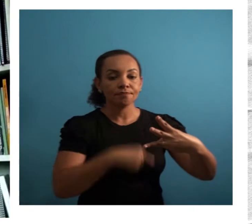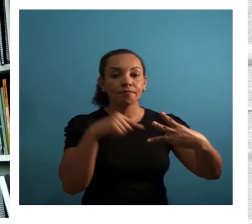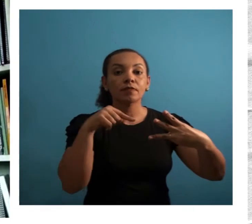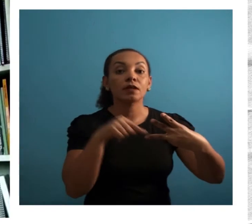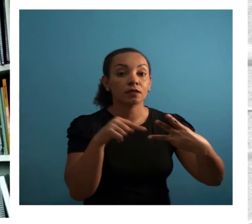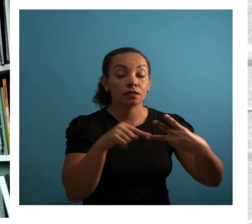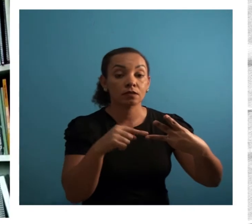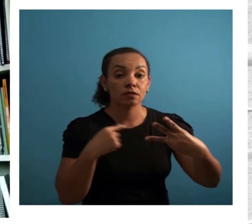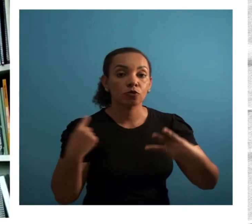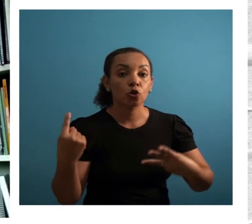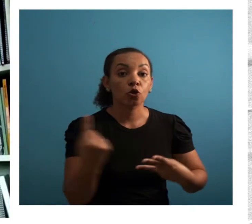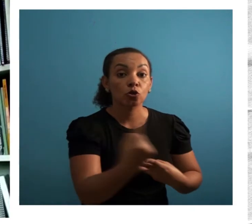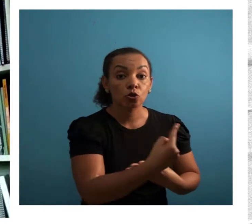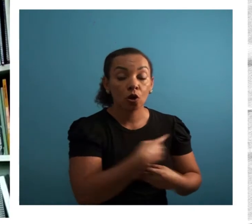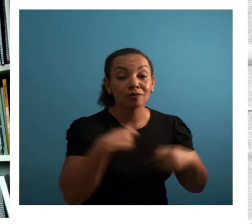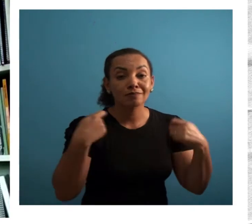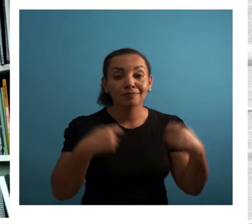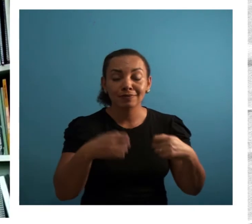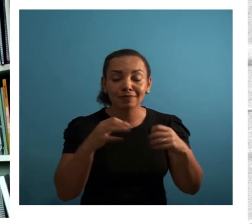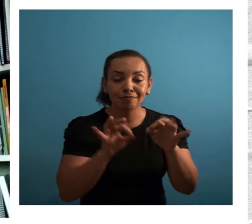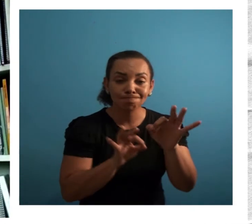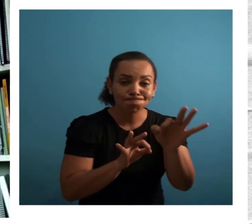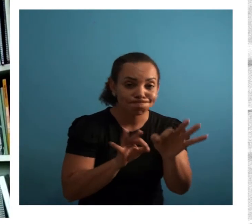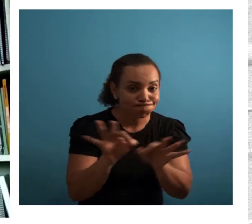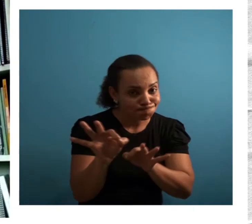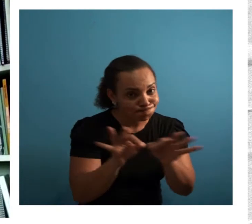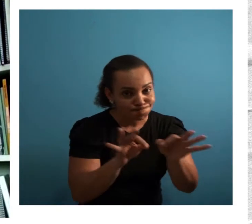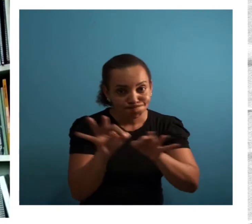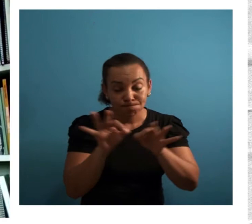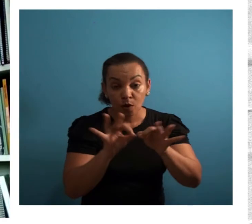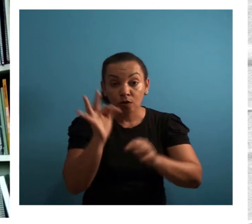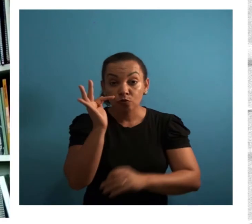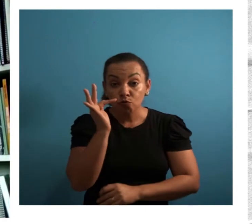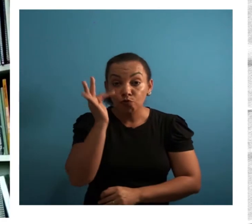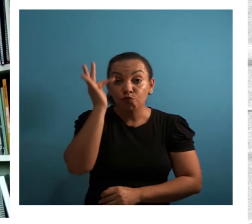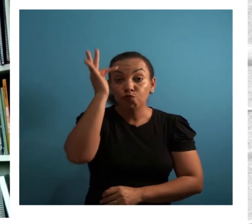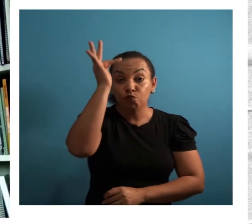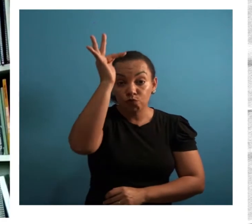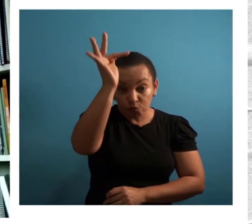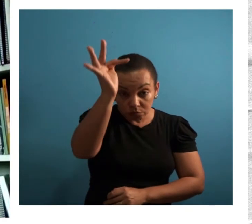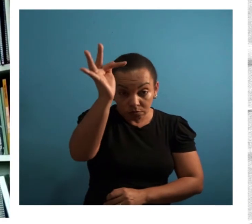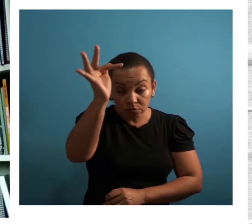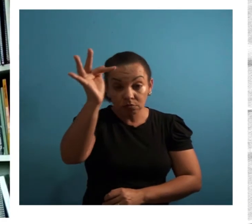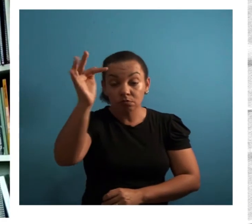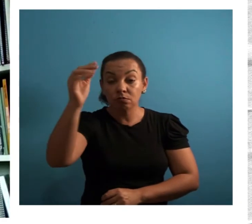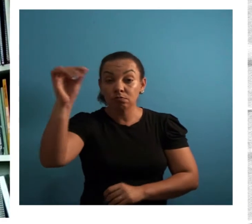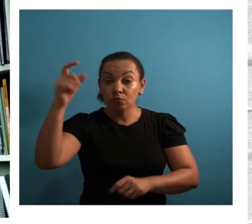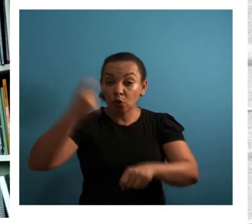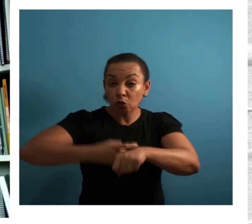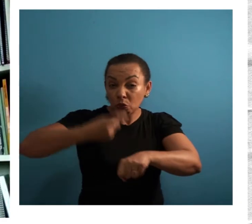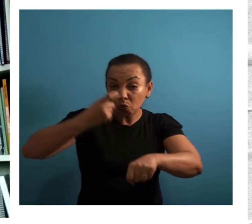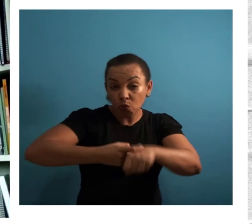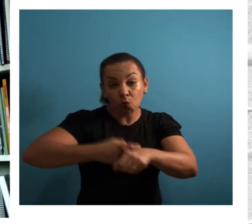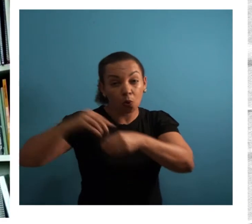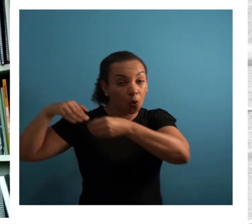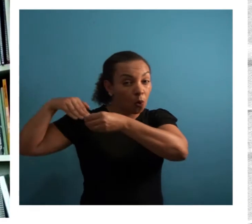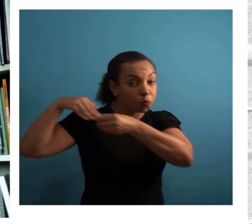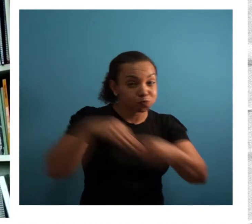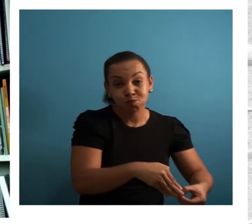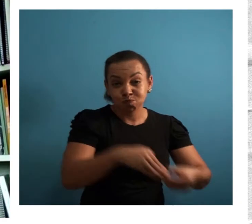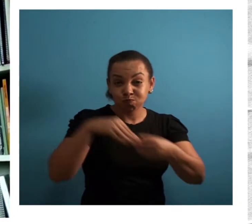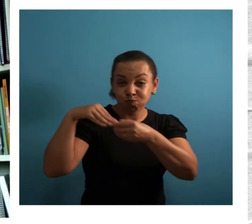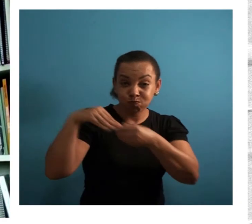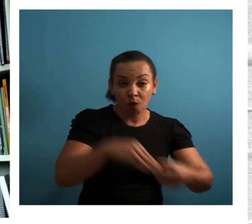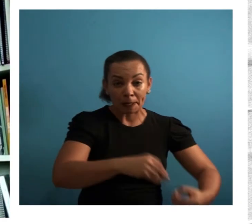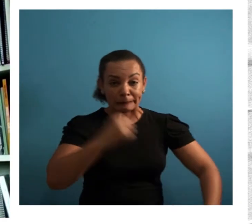nos preparar para um período próximo de profunda repressão uma repressão sanguinária em